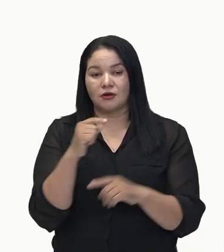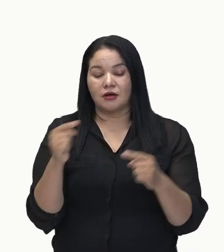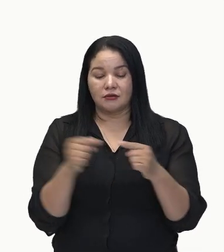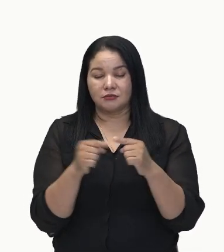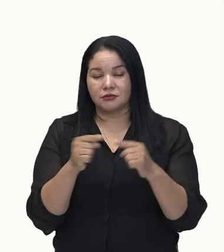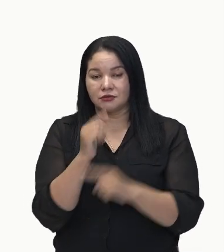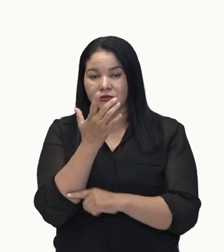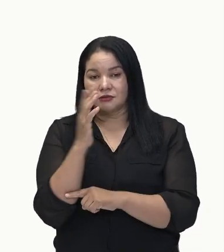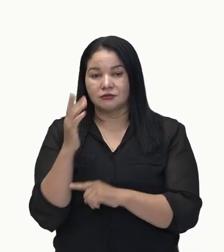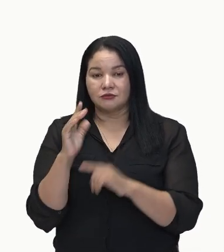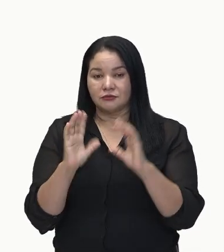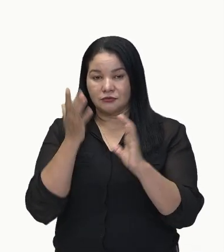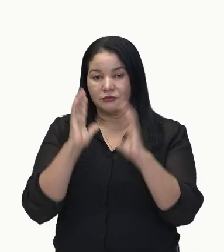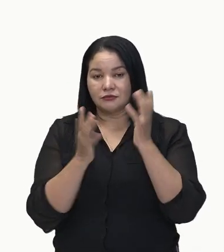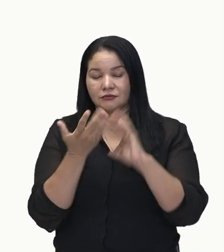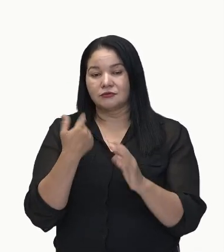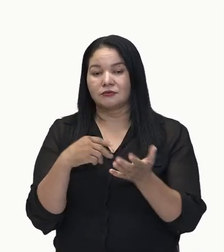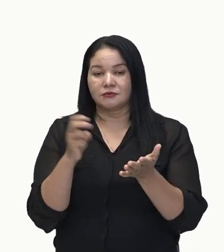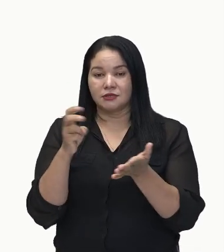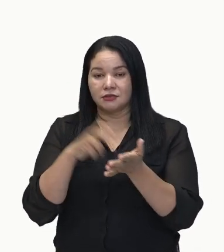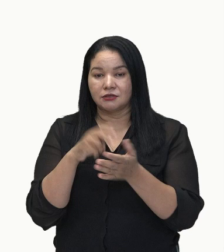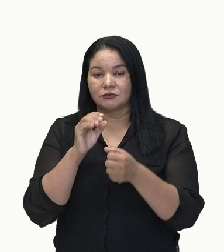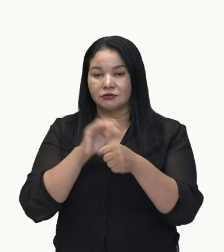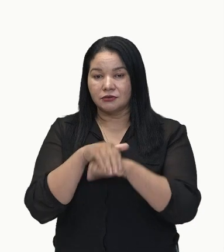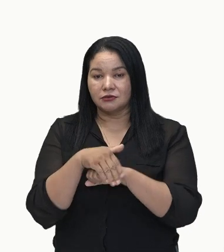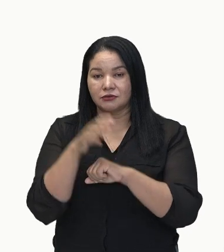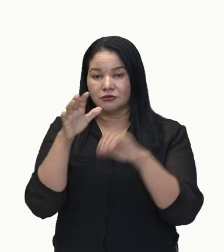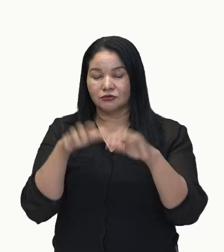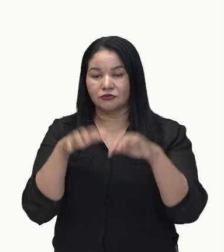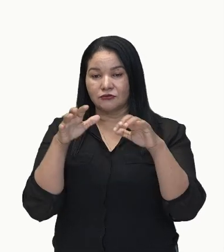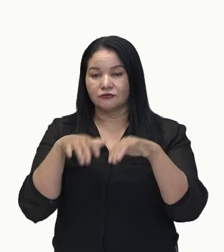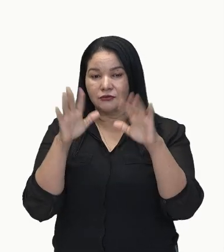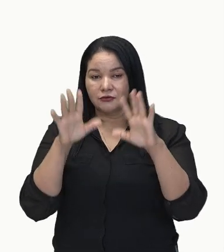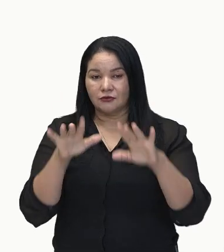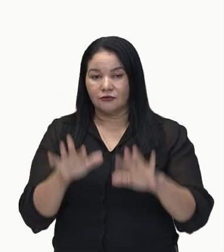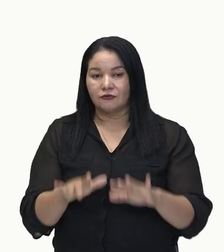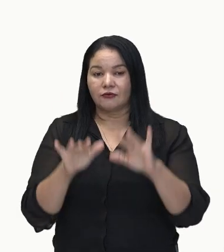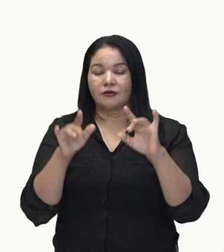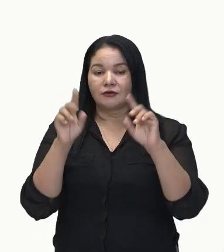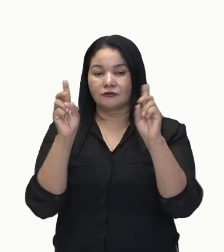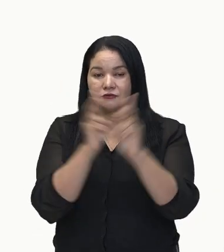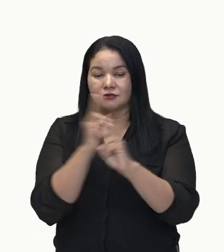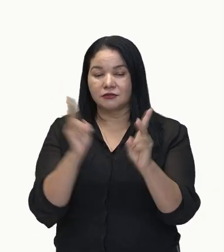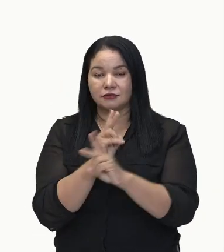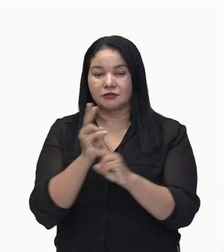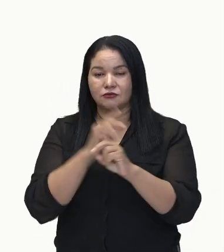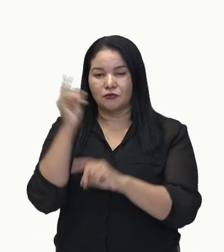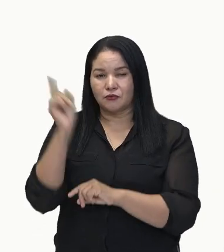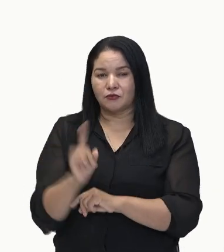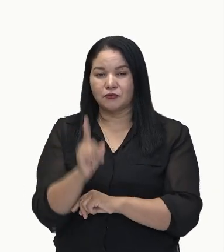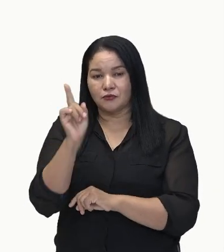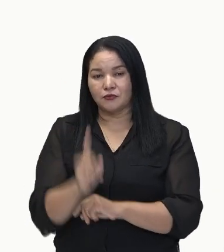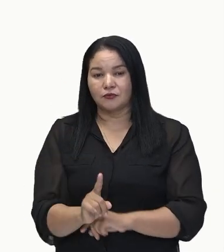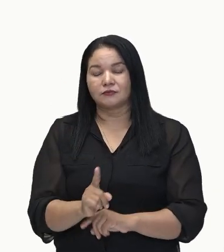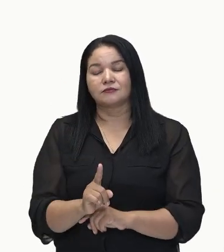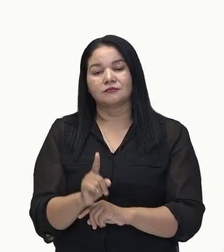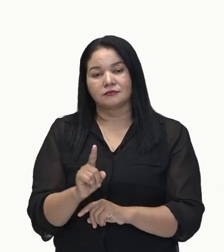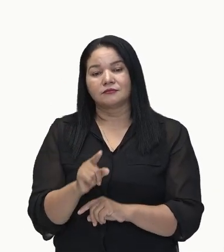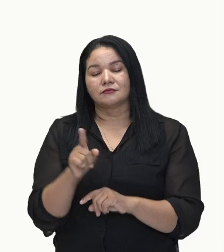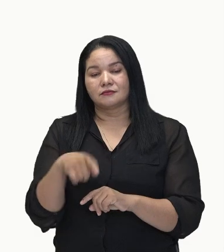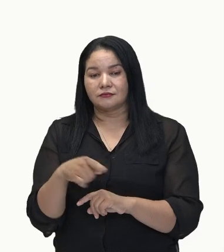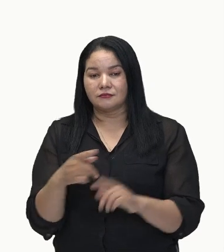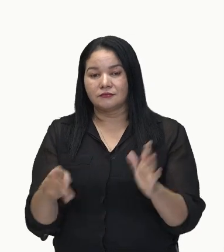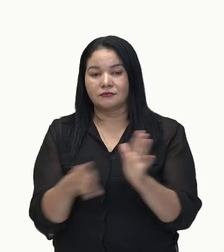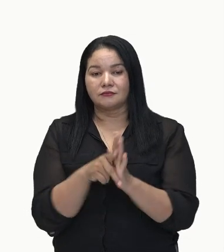amanhecer, anoitecer, chover, nevar, ventar, trovejar. Notem aí que são fenômenos da natureza. Então,